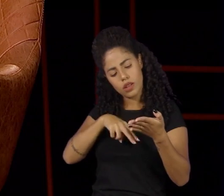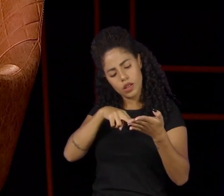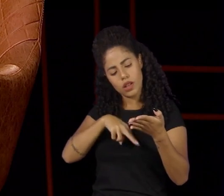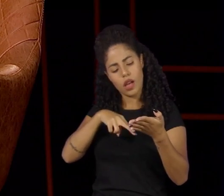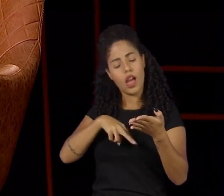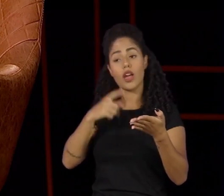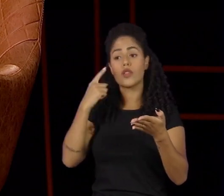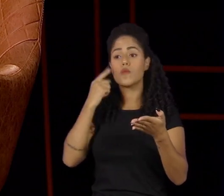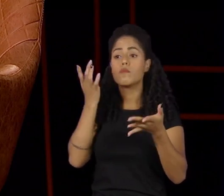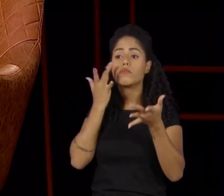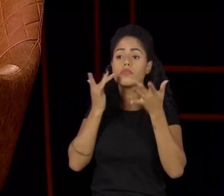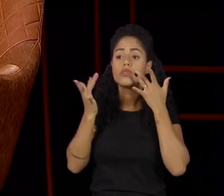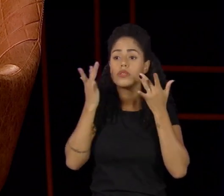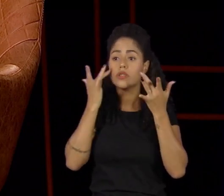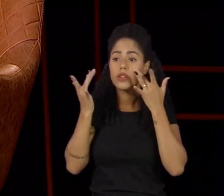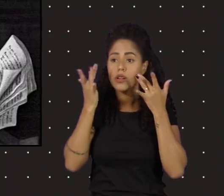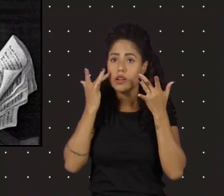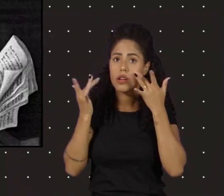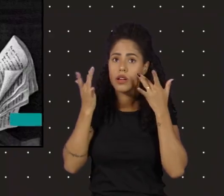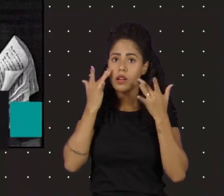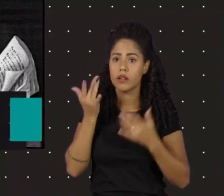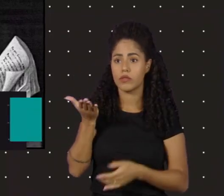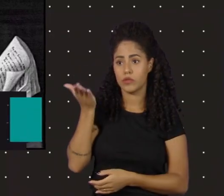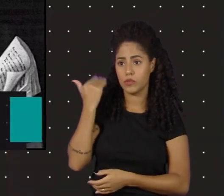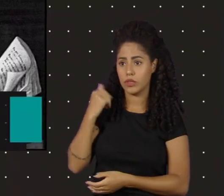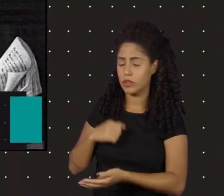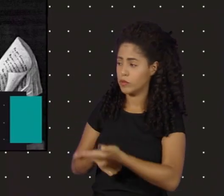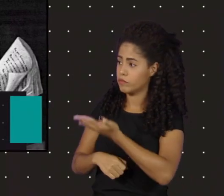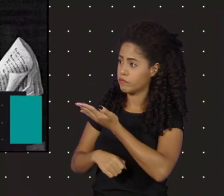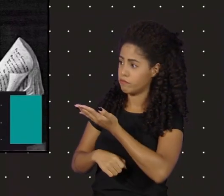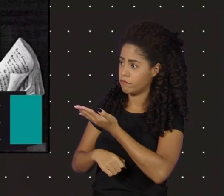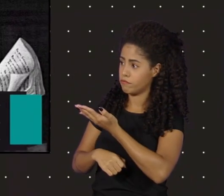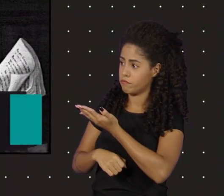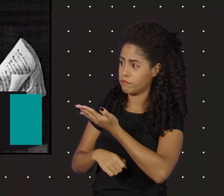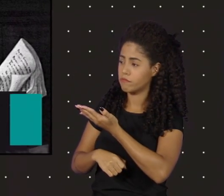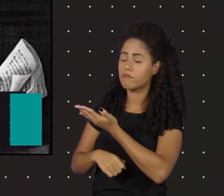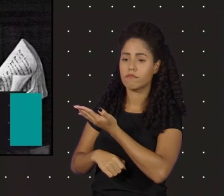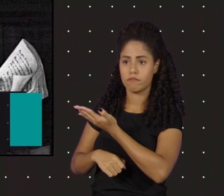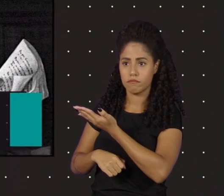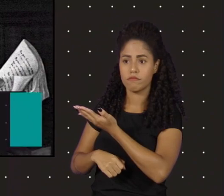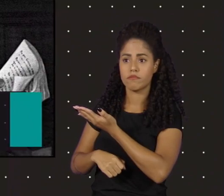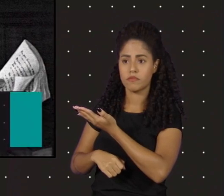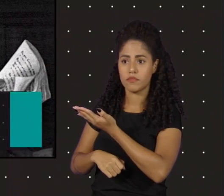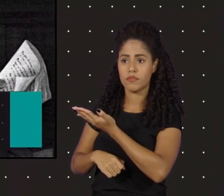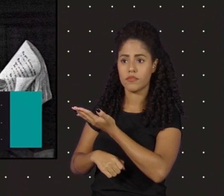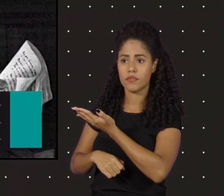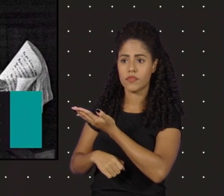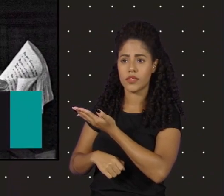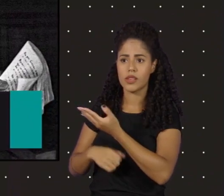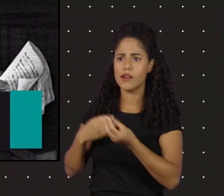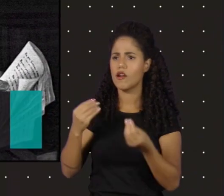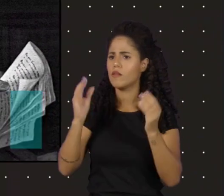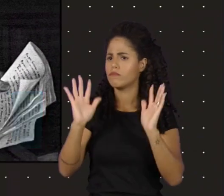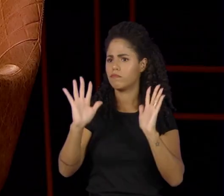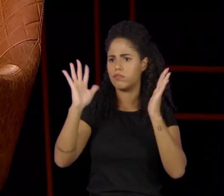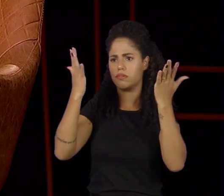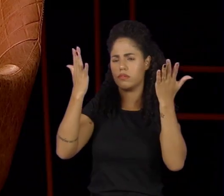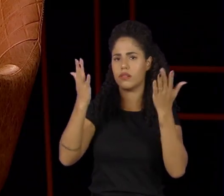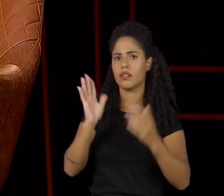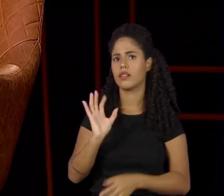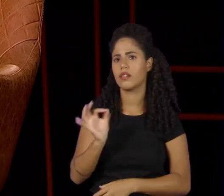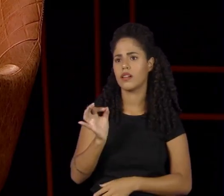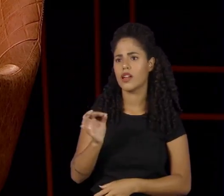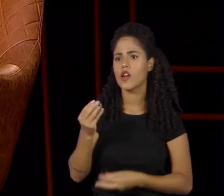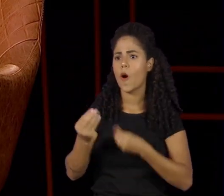lemos uma peça do Gorky, Os Pequenos Burgueses. E é outro show, né?